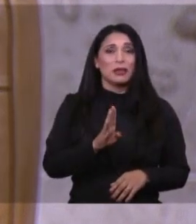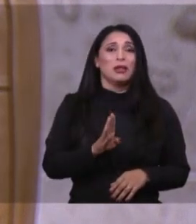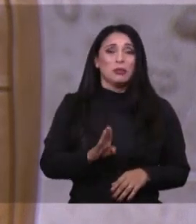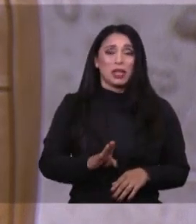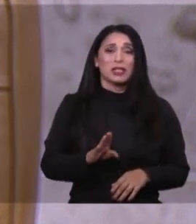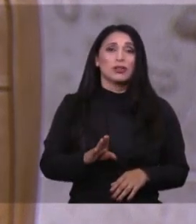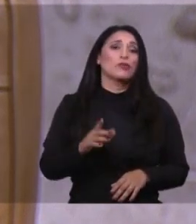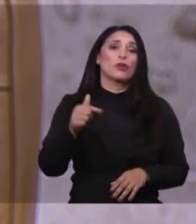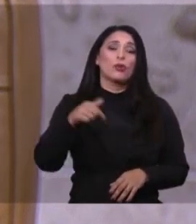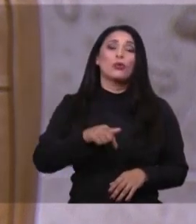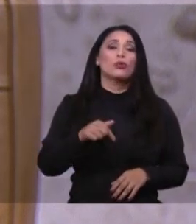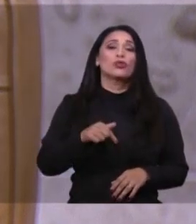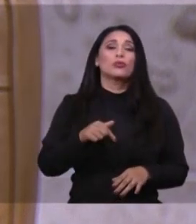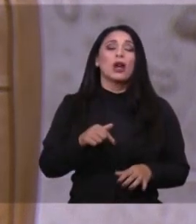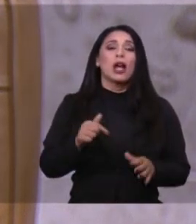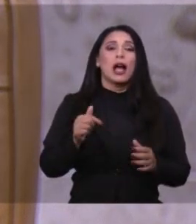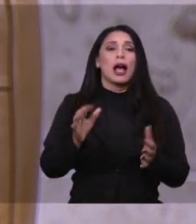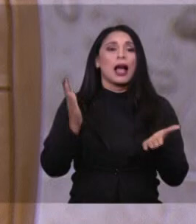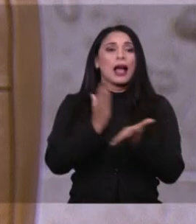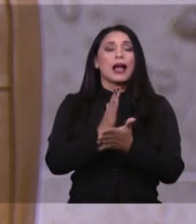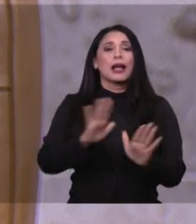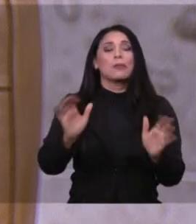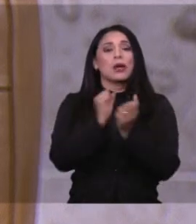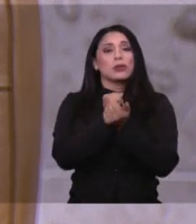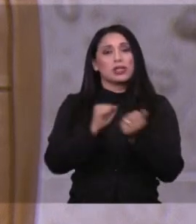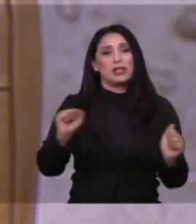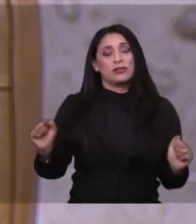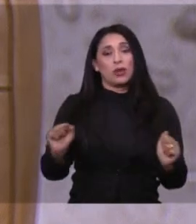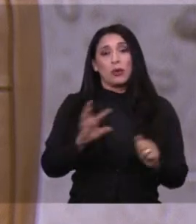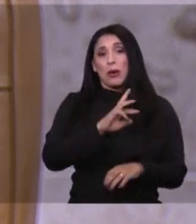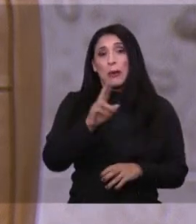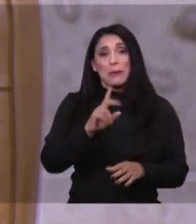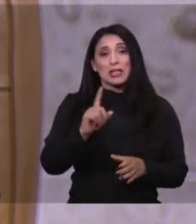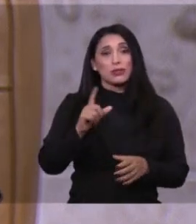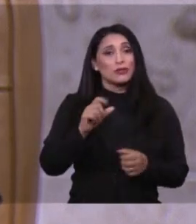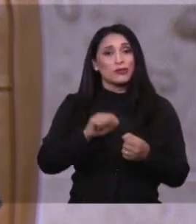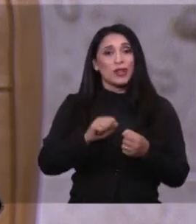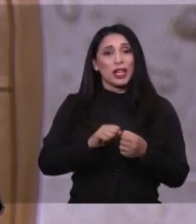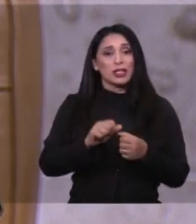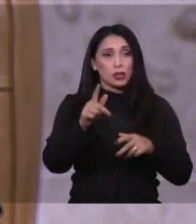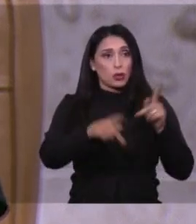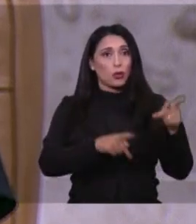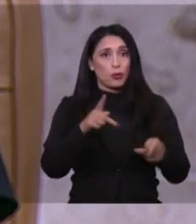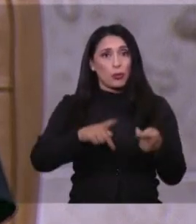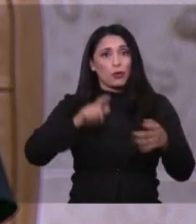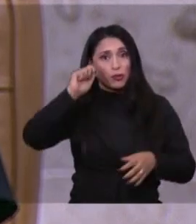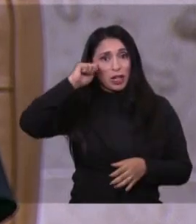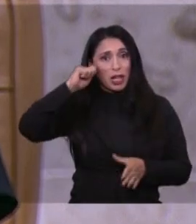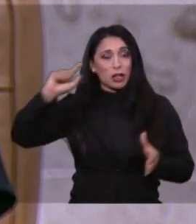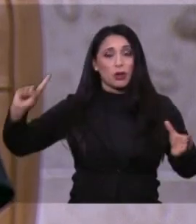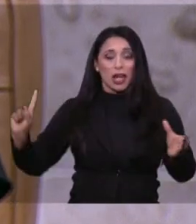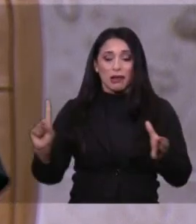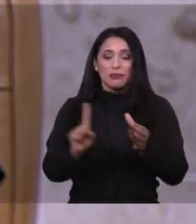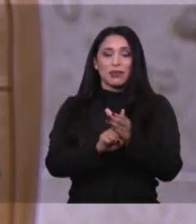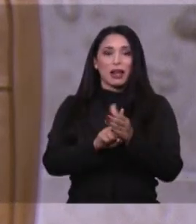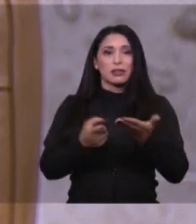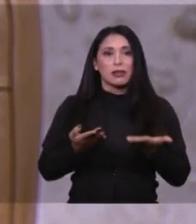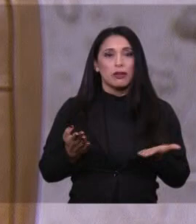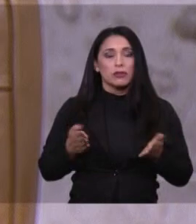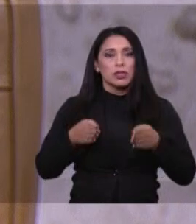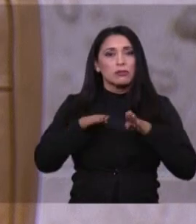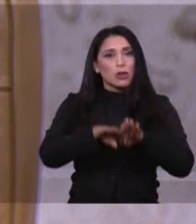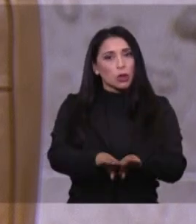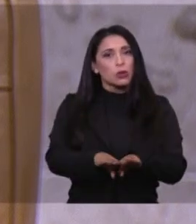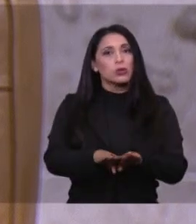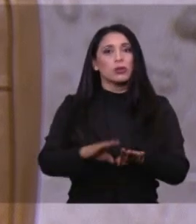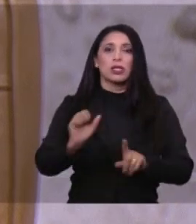então, não criou suficientes condições para a inserção plena da população negra na sociedade. Preconceitos